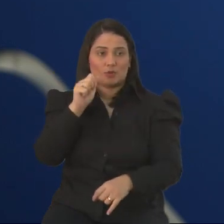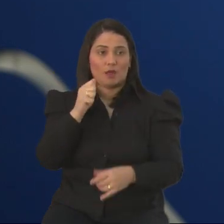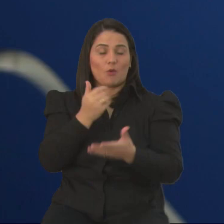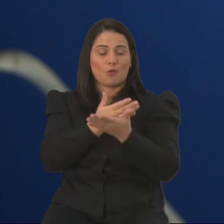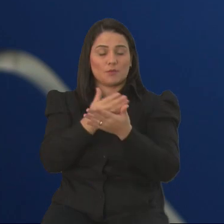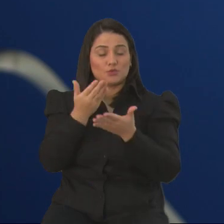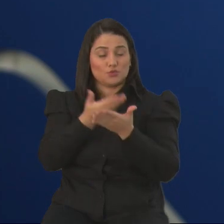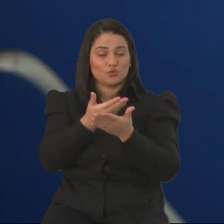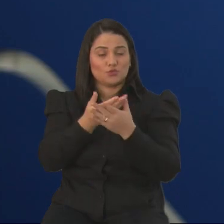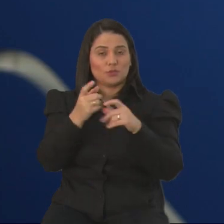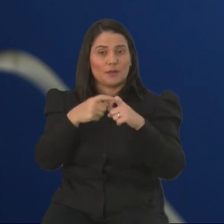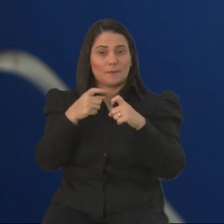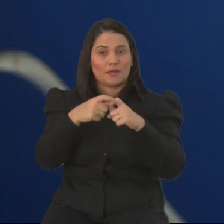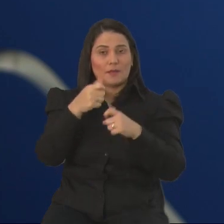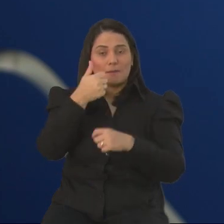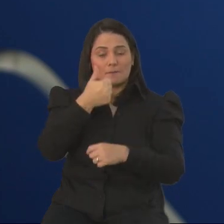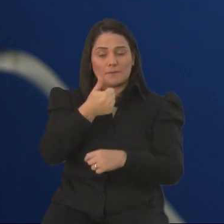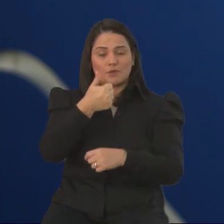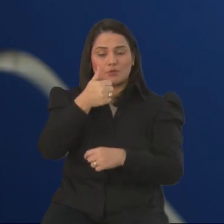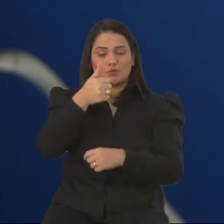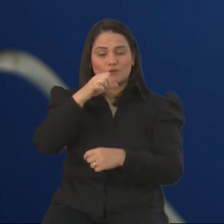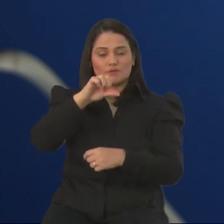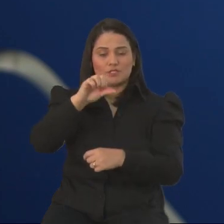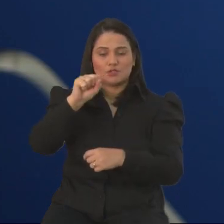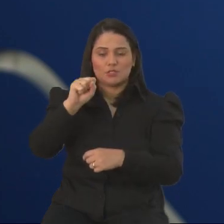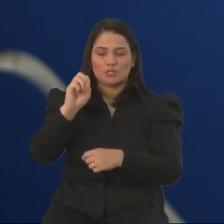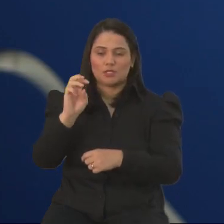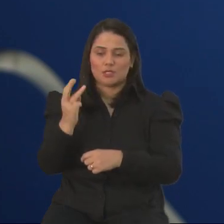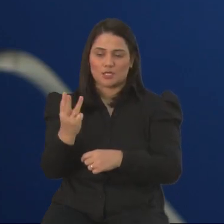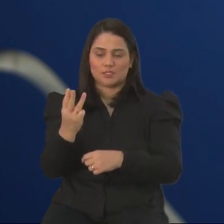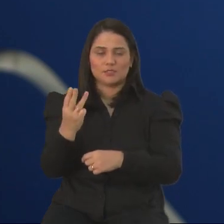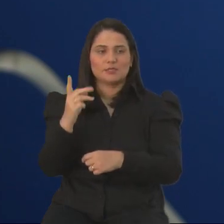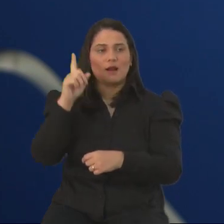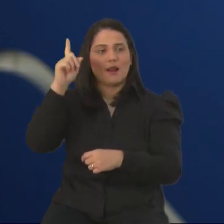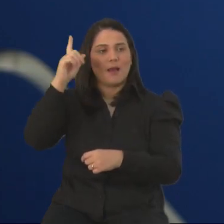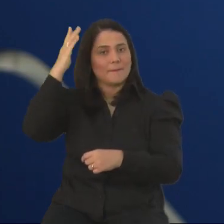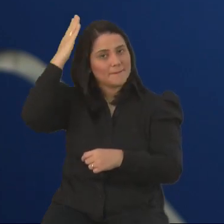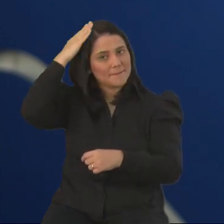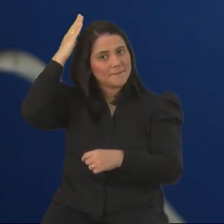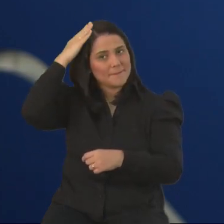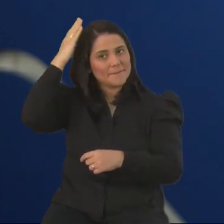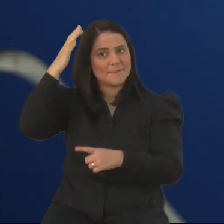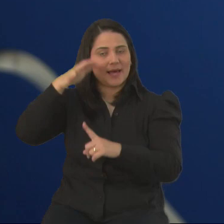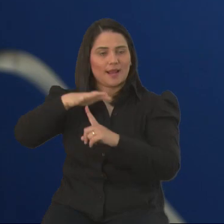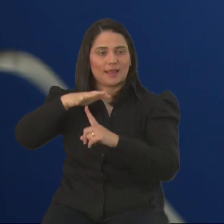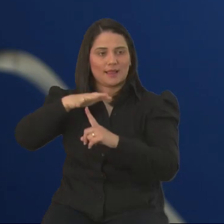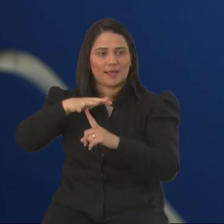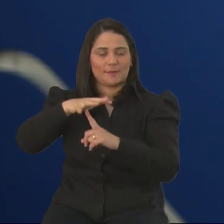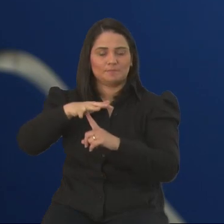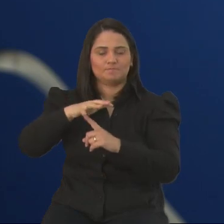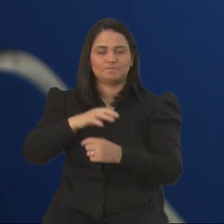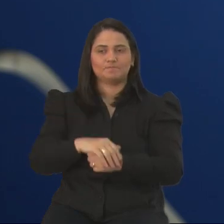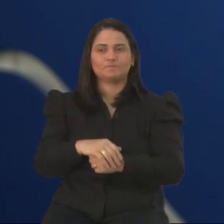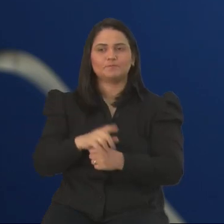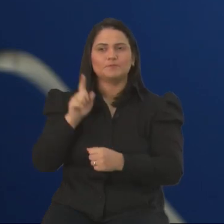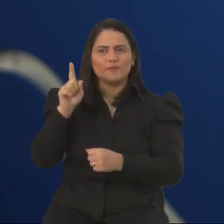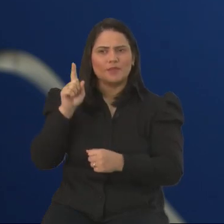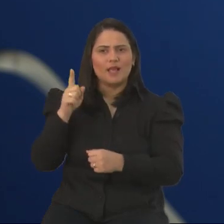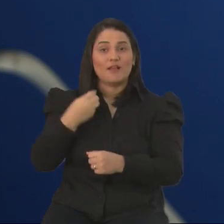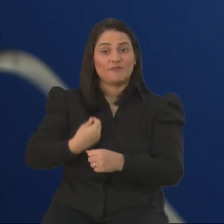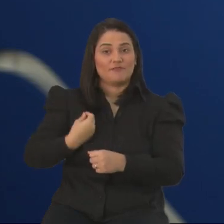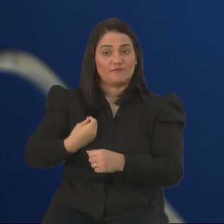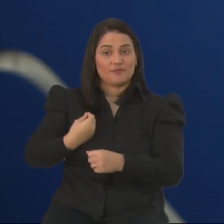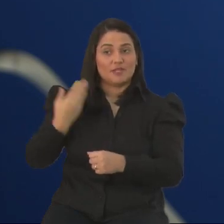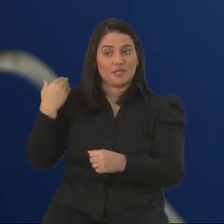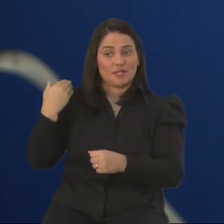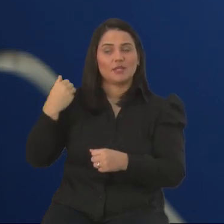de 1953, na Universidade Federal do Paraná. E como ela relatou em vida,